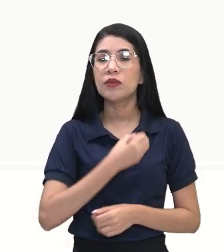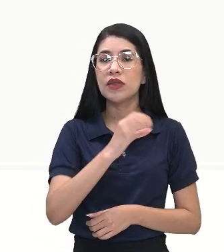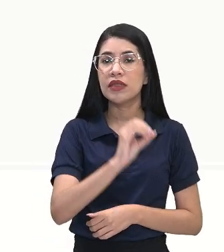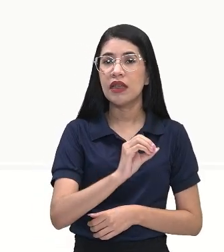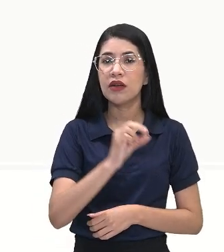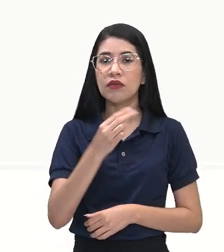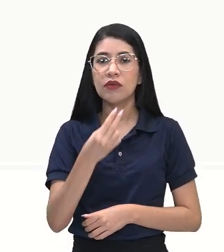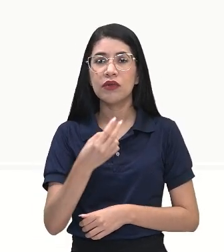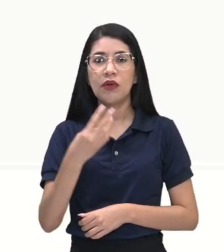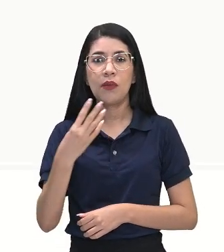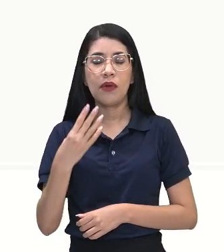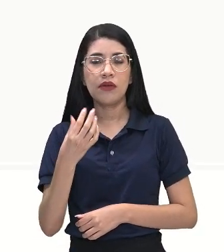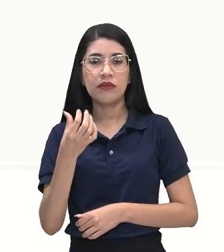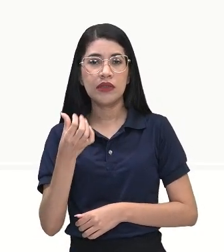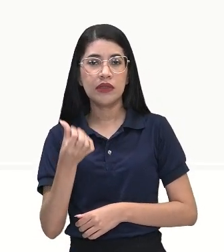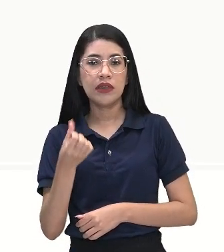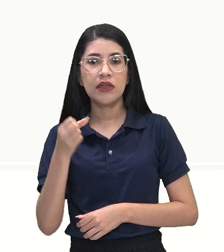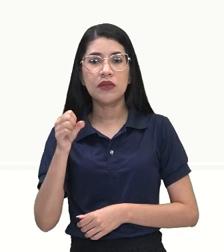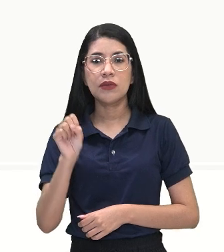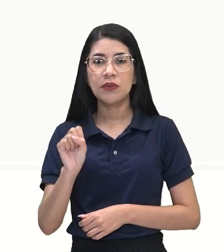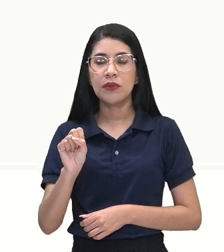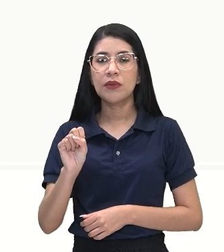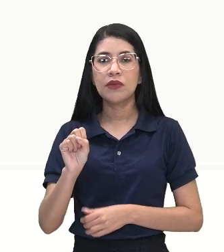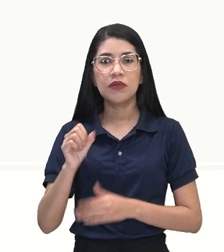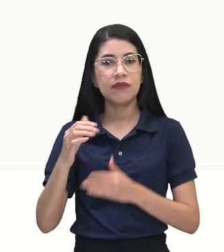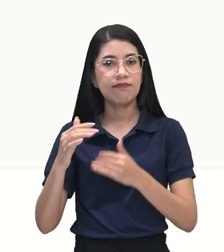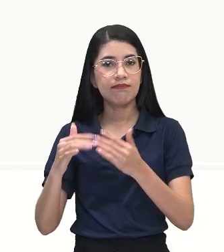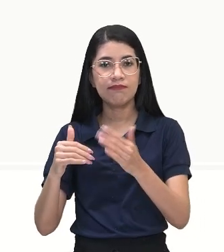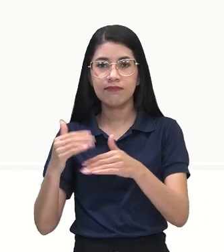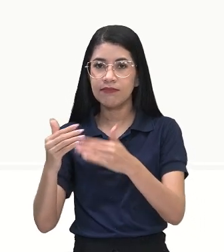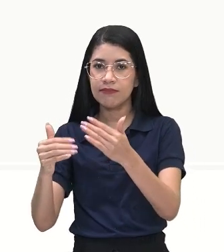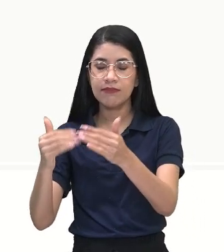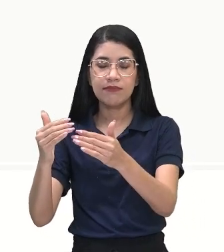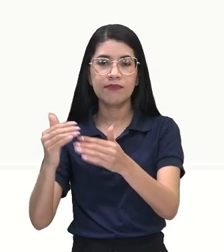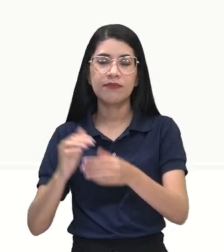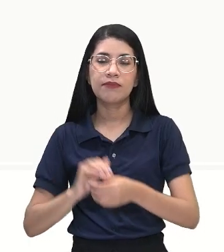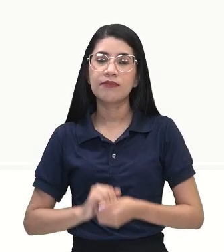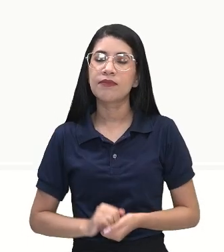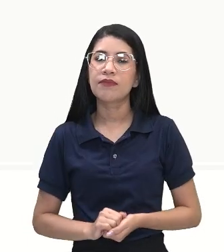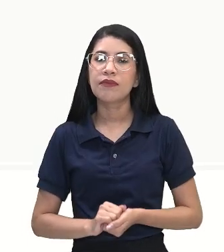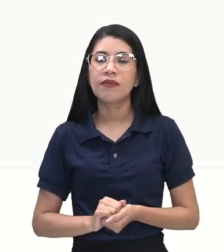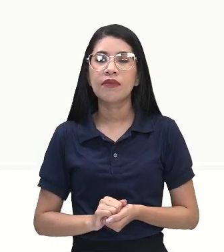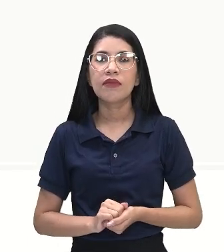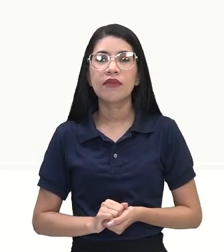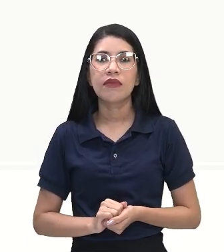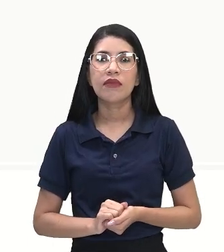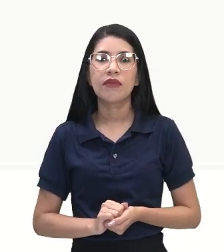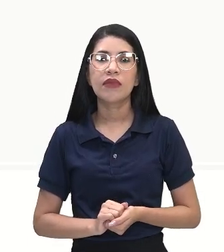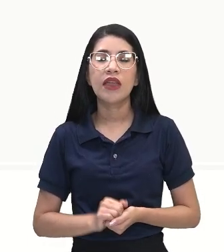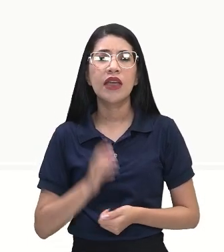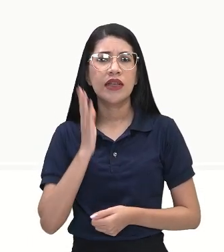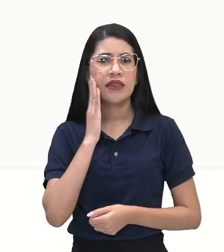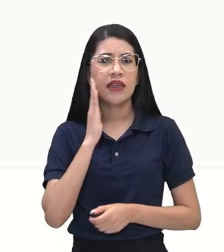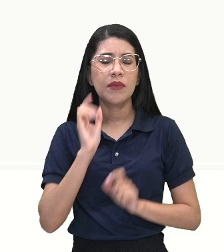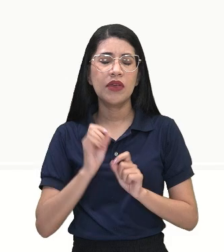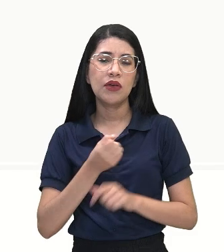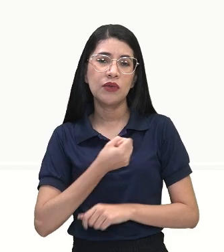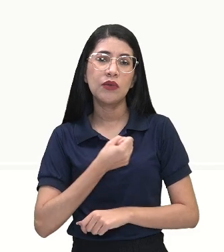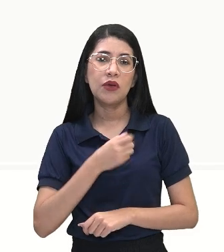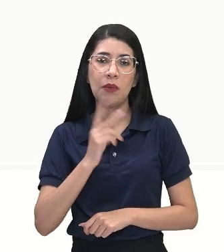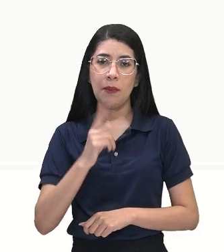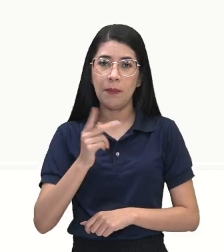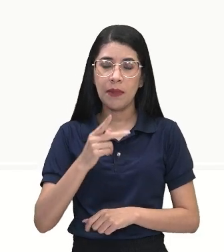2, 4, 6, 8 e vai até o infinito. Nós conhecemos quem são todos os números pares,